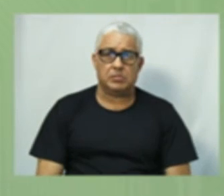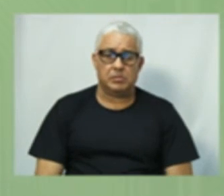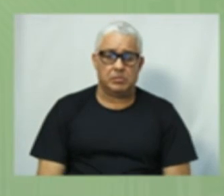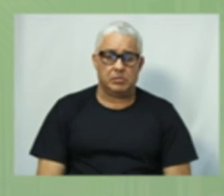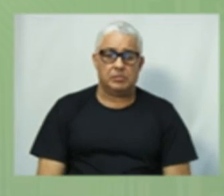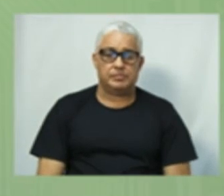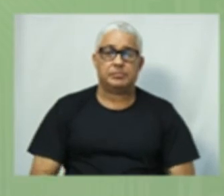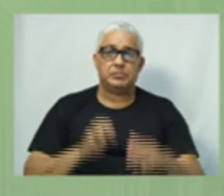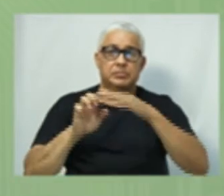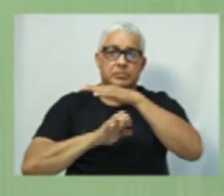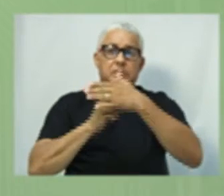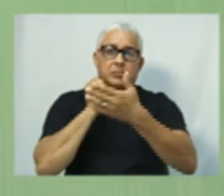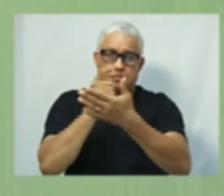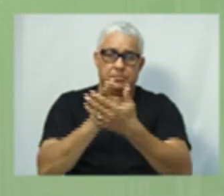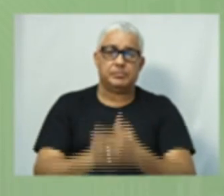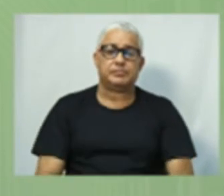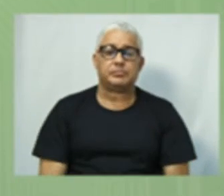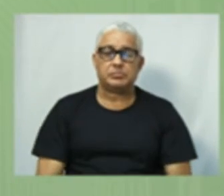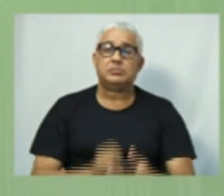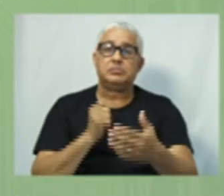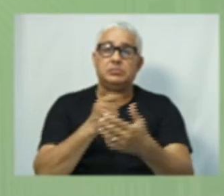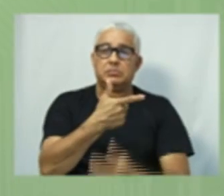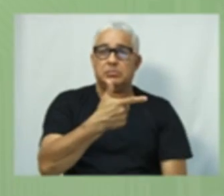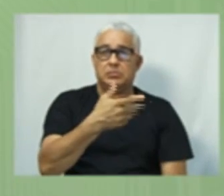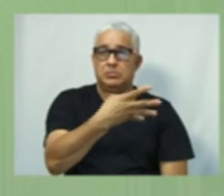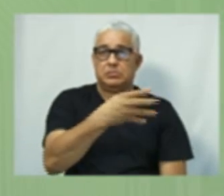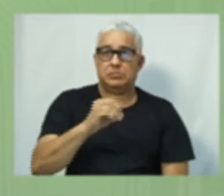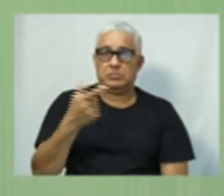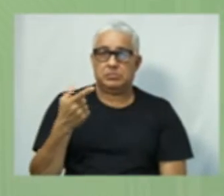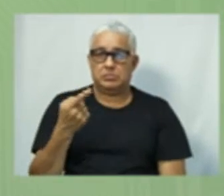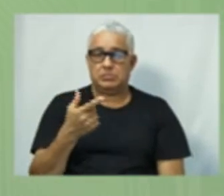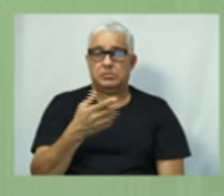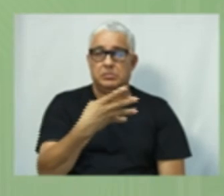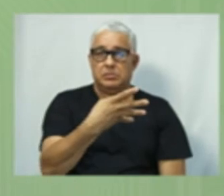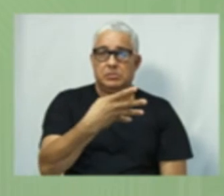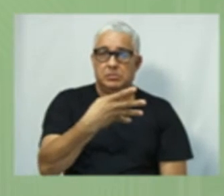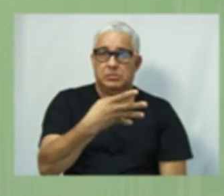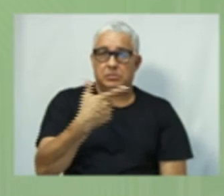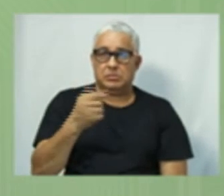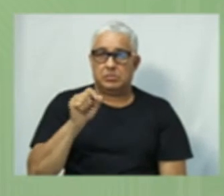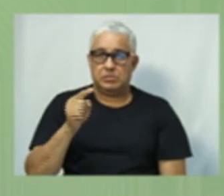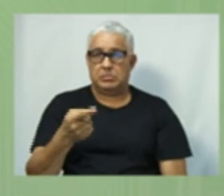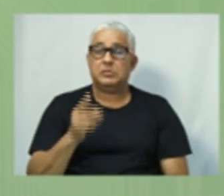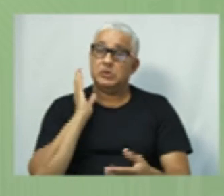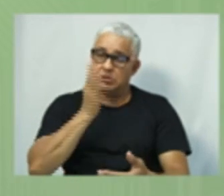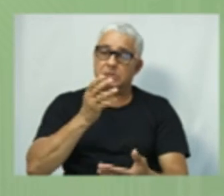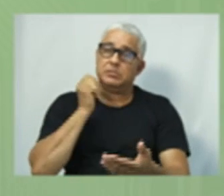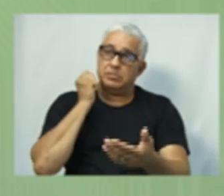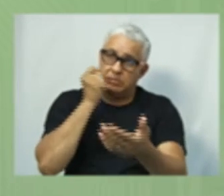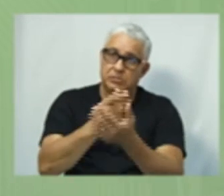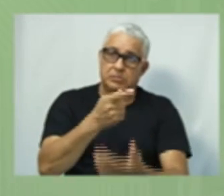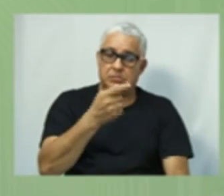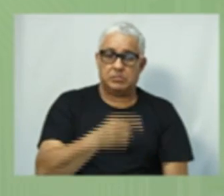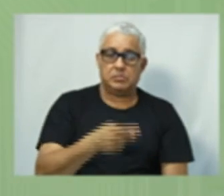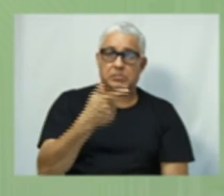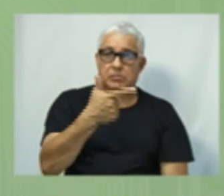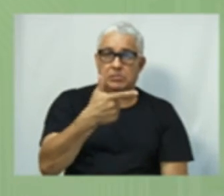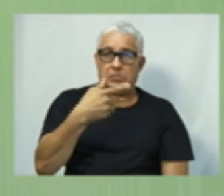A empresa não comprou? Quando ela comprou 420 mil, ela já pagou 24.900. Quando ela tem que